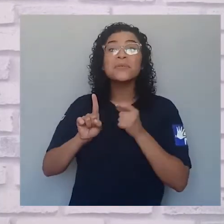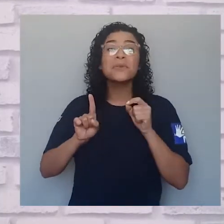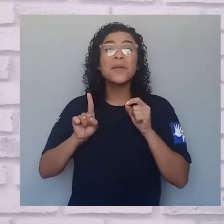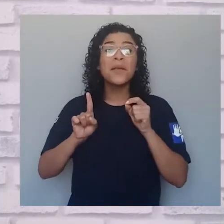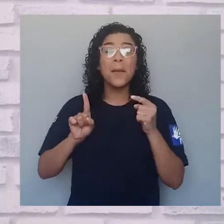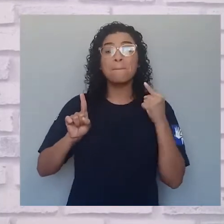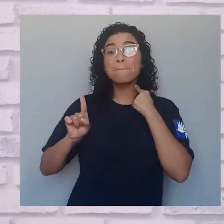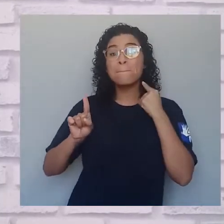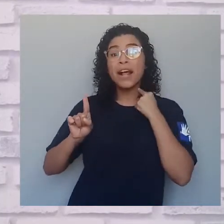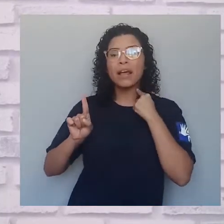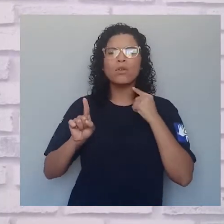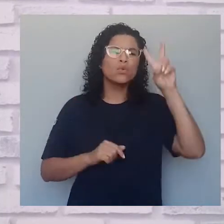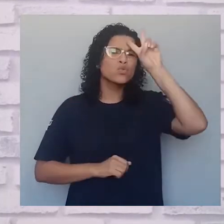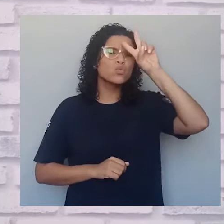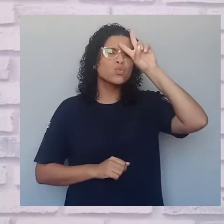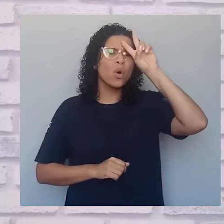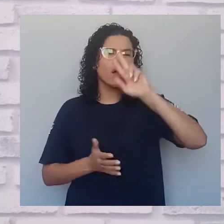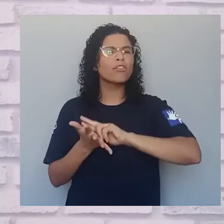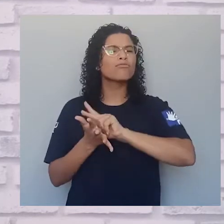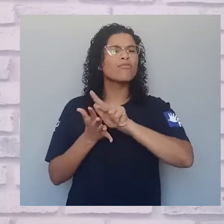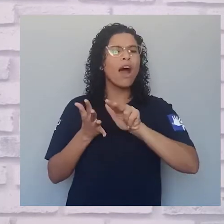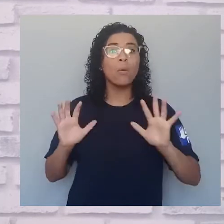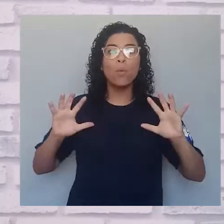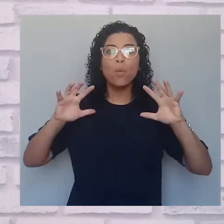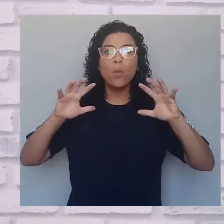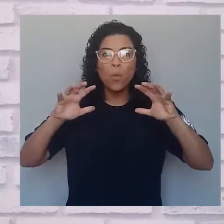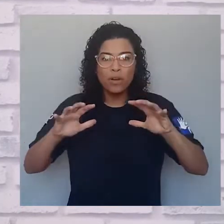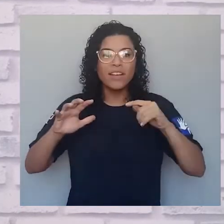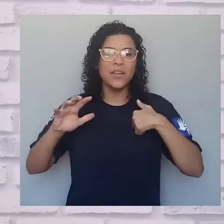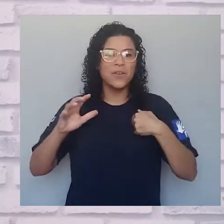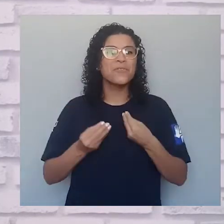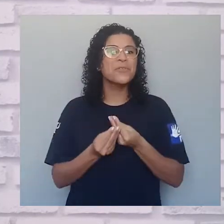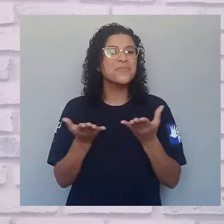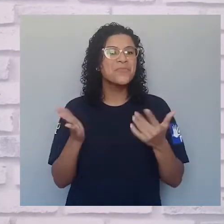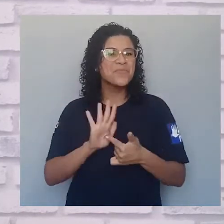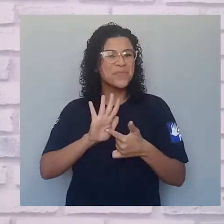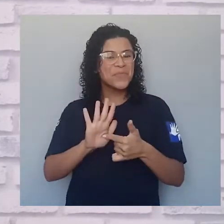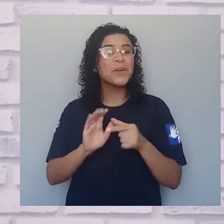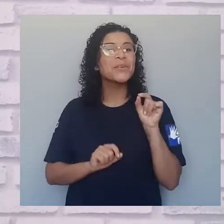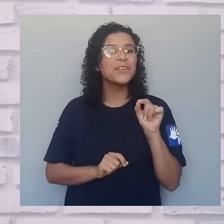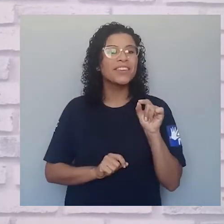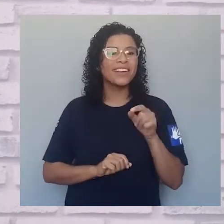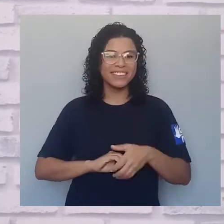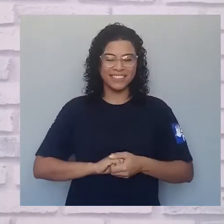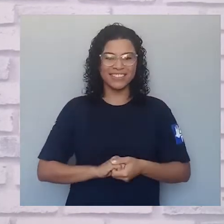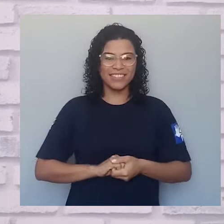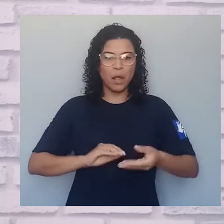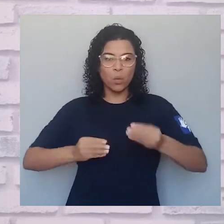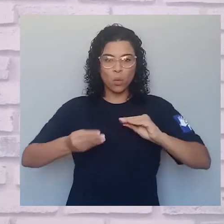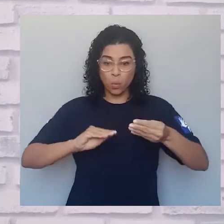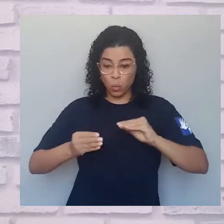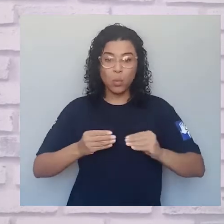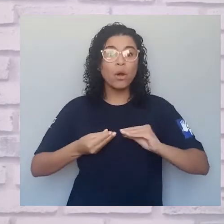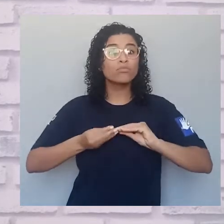Deixar montar aqui um quebra-cabeça